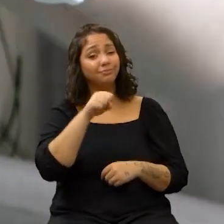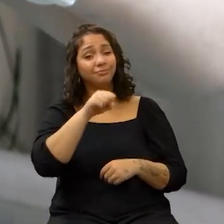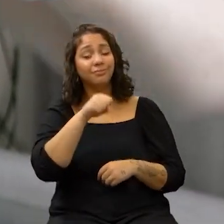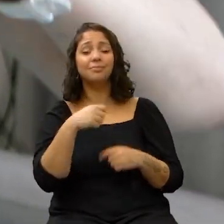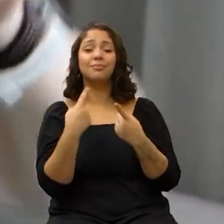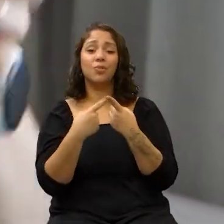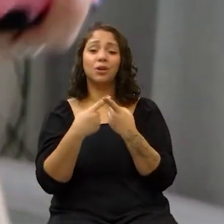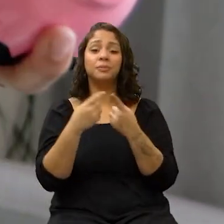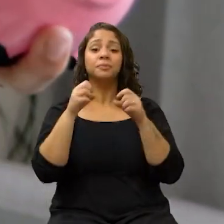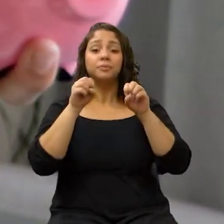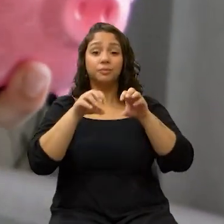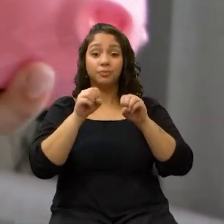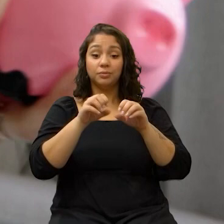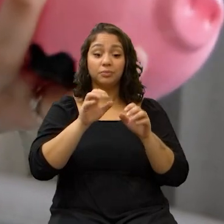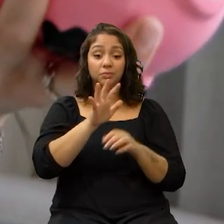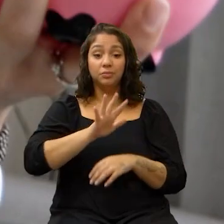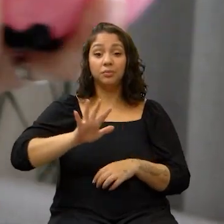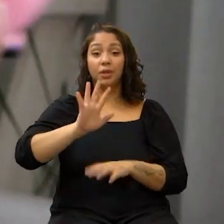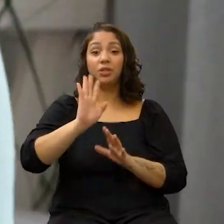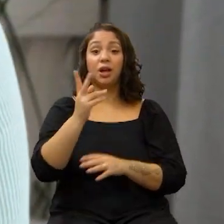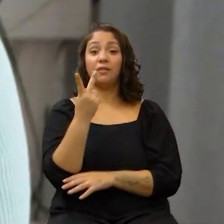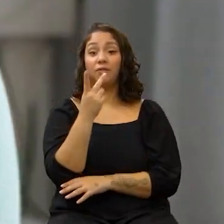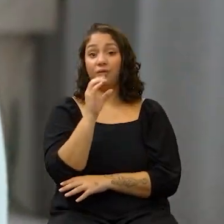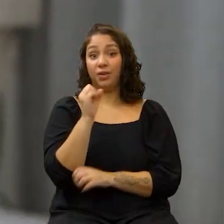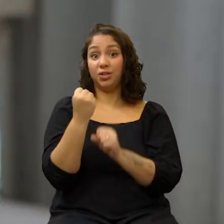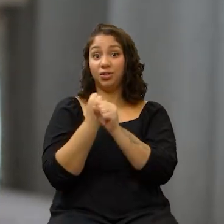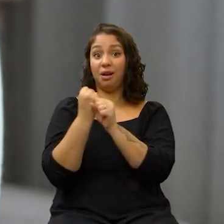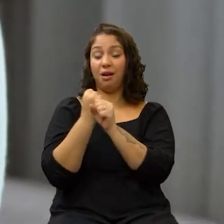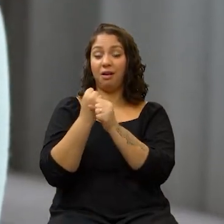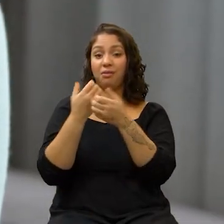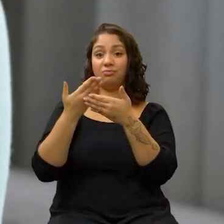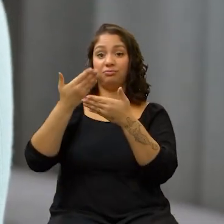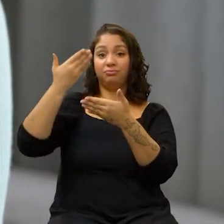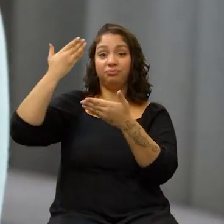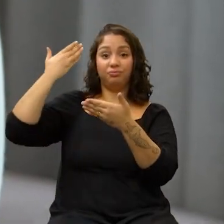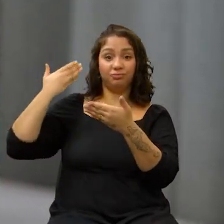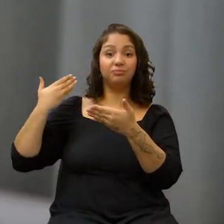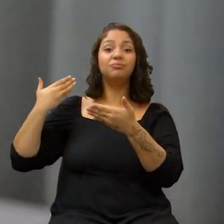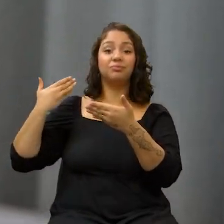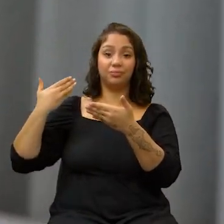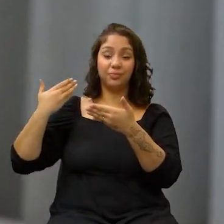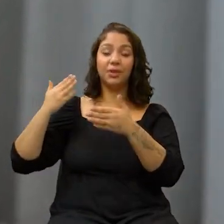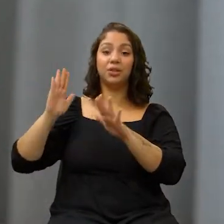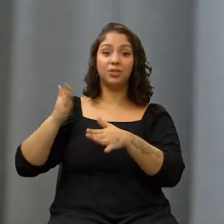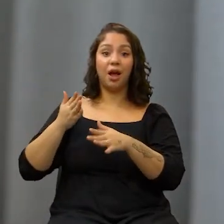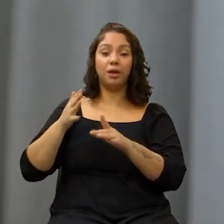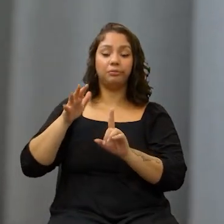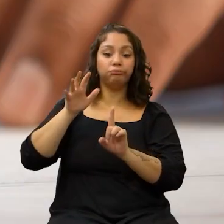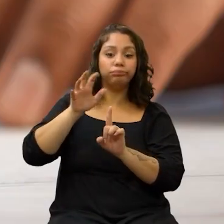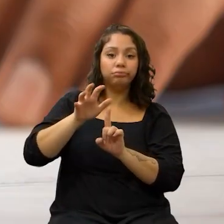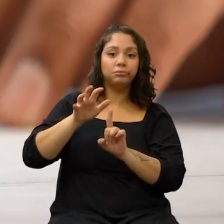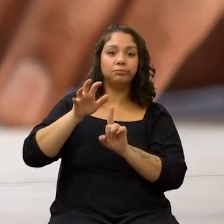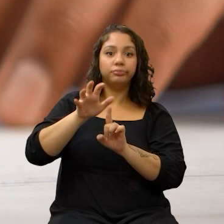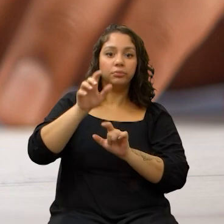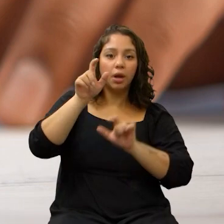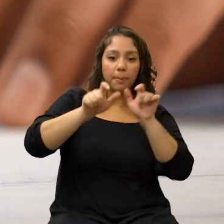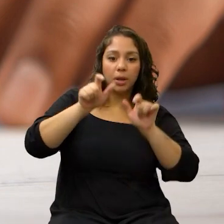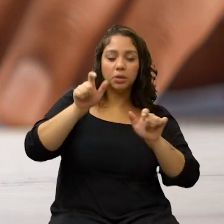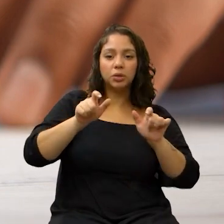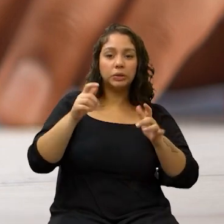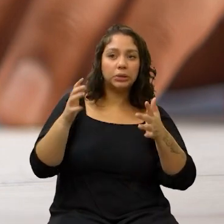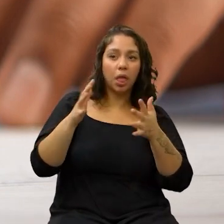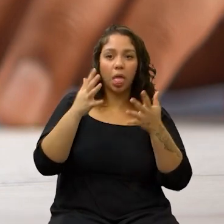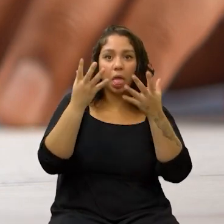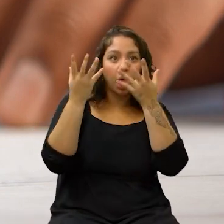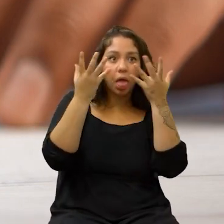conjunto, né, conjuntura econômica de 20 anos aí, pelo menos, empurrou as pessoas para fora